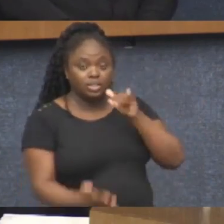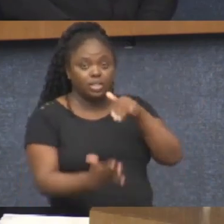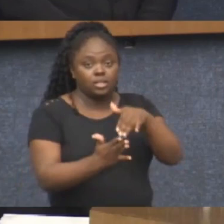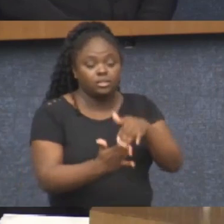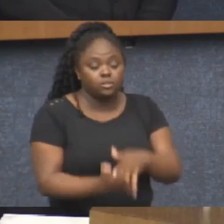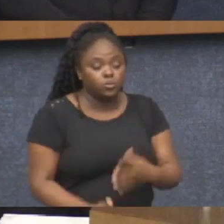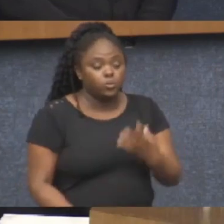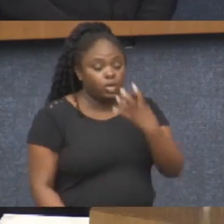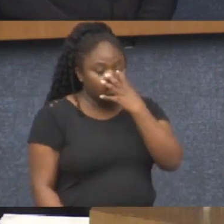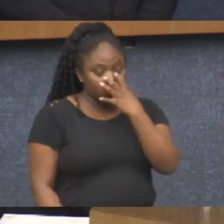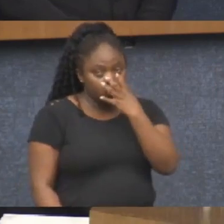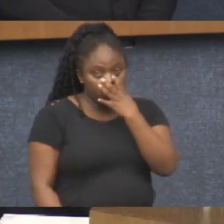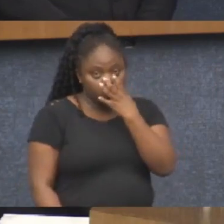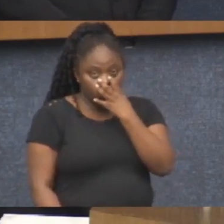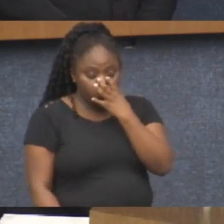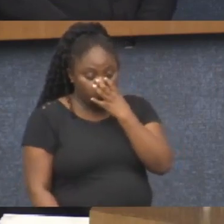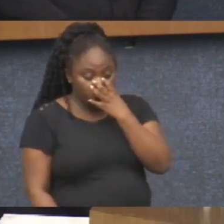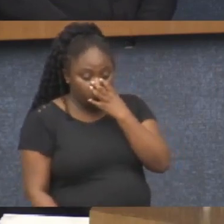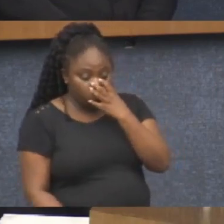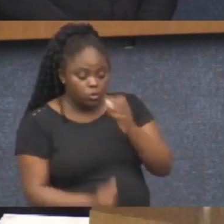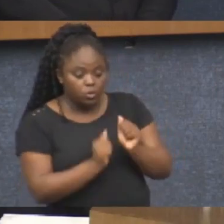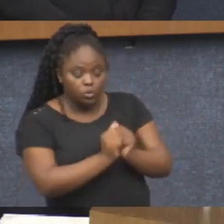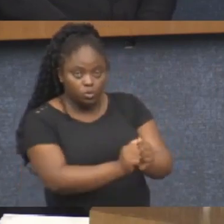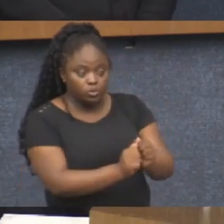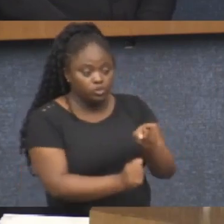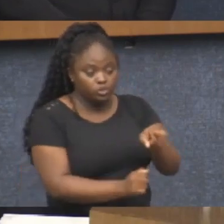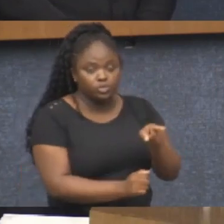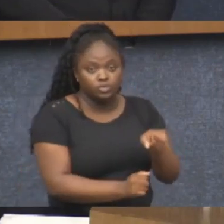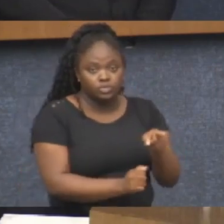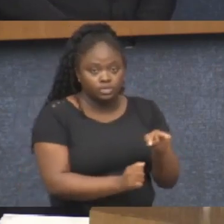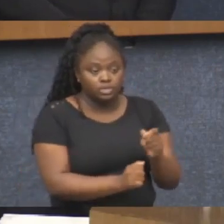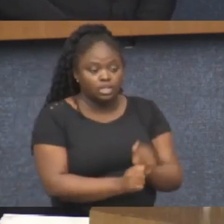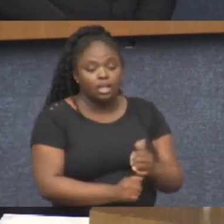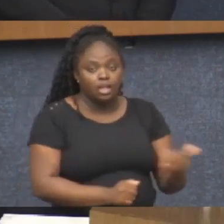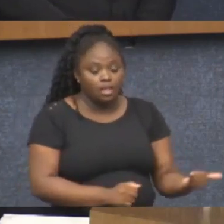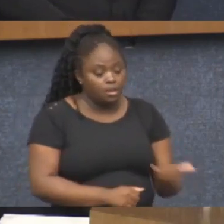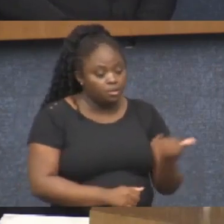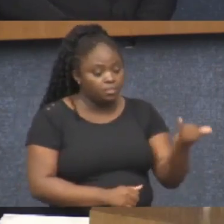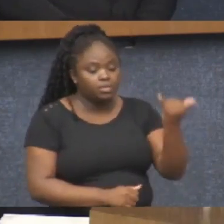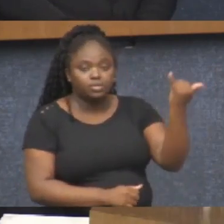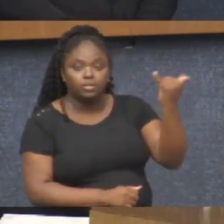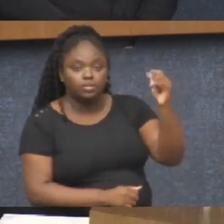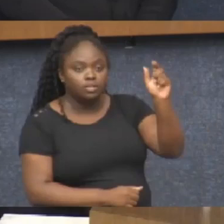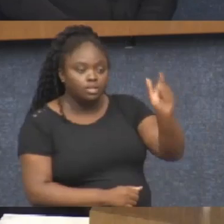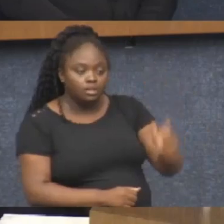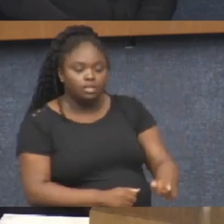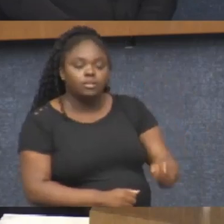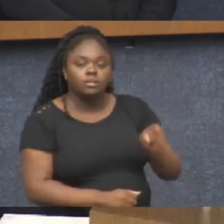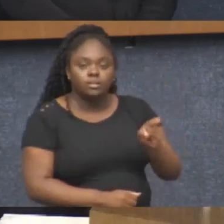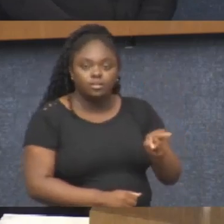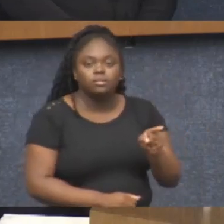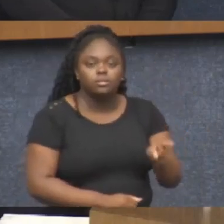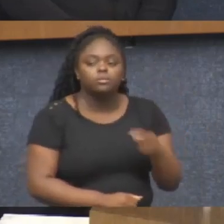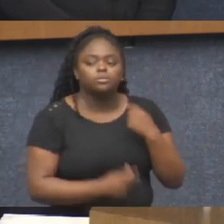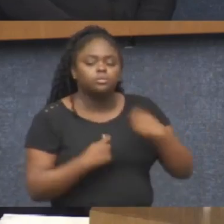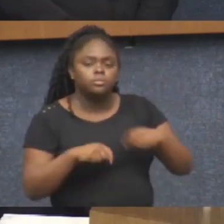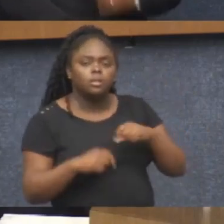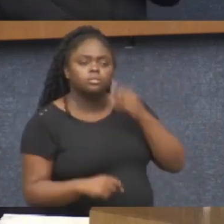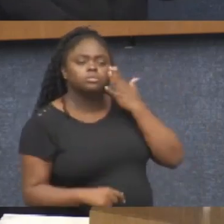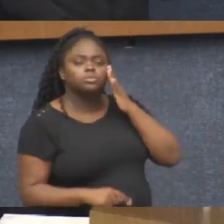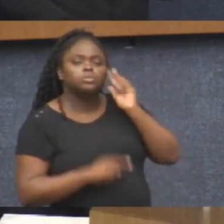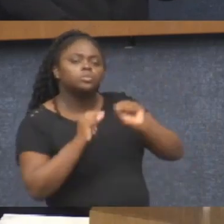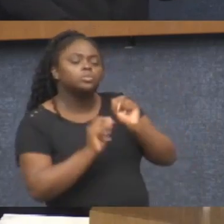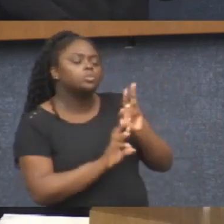o cachorro que acompanha ele lá na minha consulta é importante para aquela pessoa, e eu tenho que entender o que é que